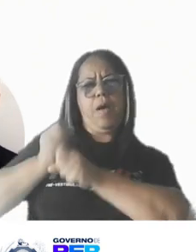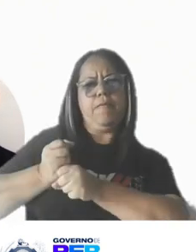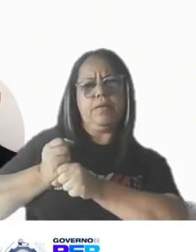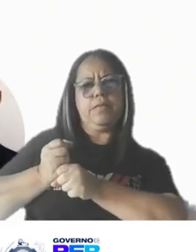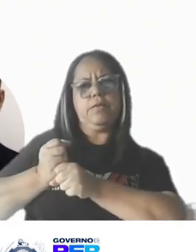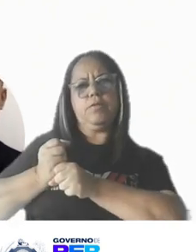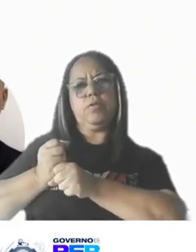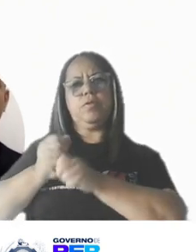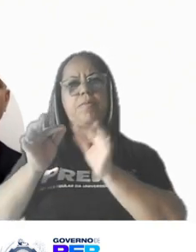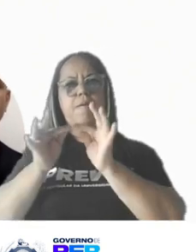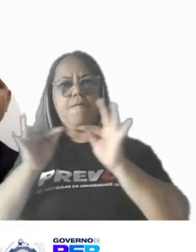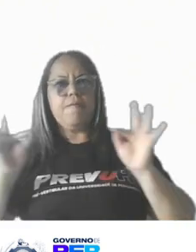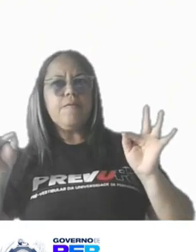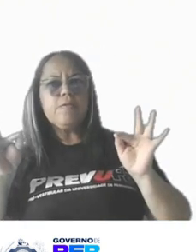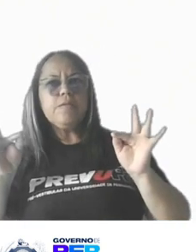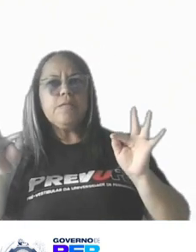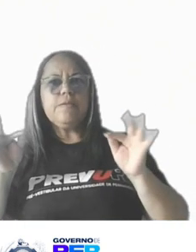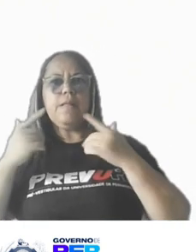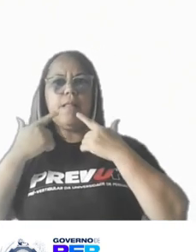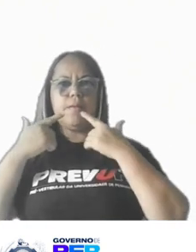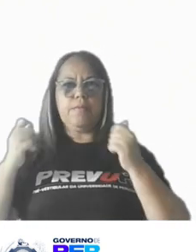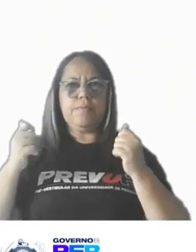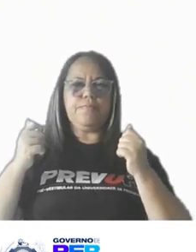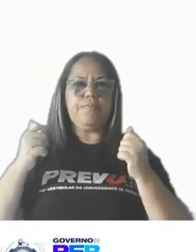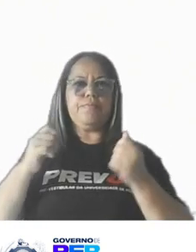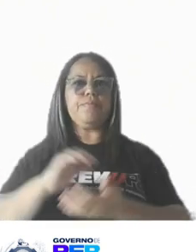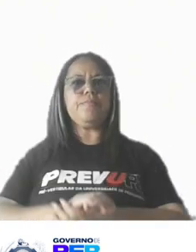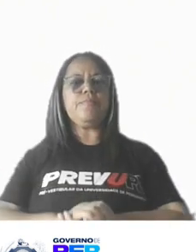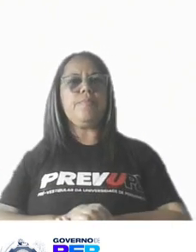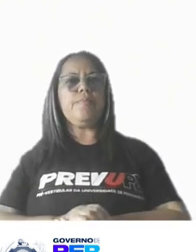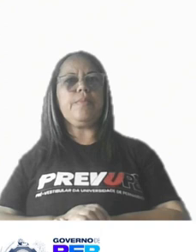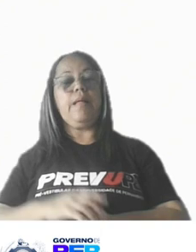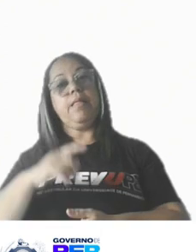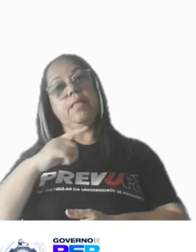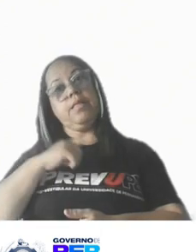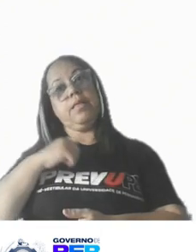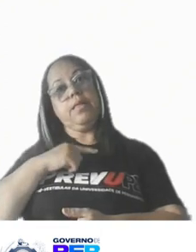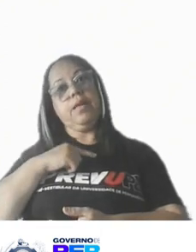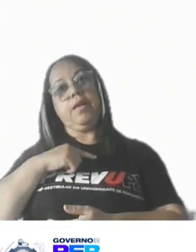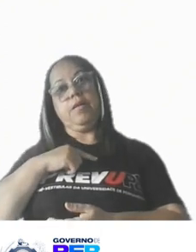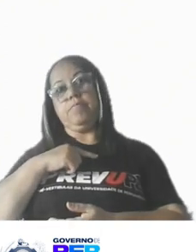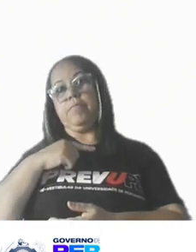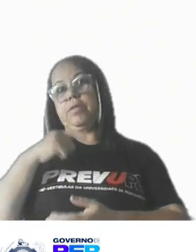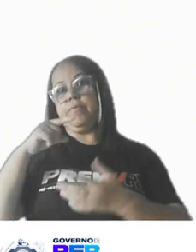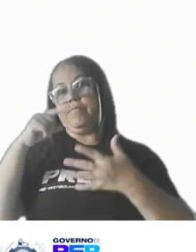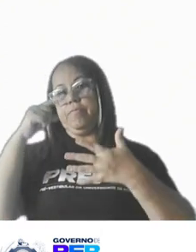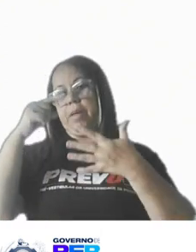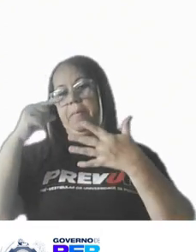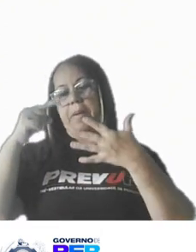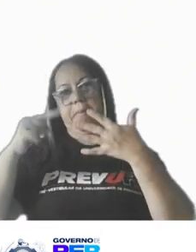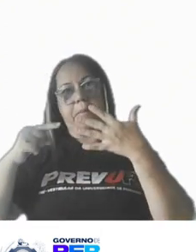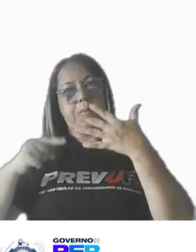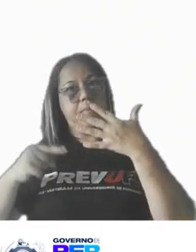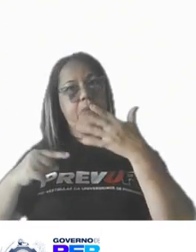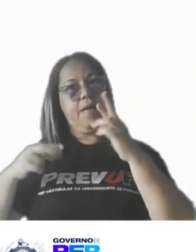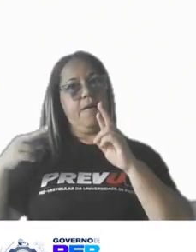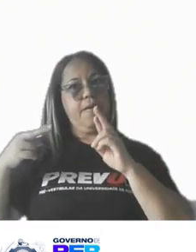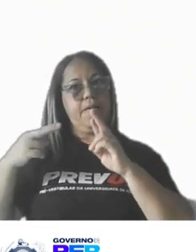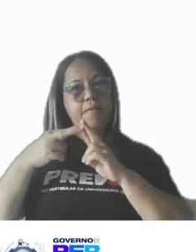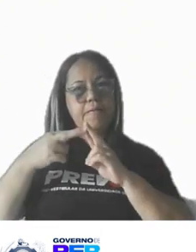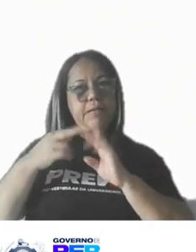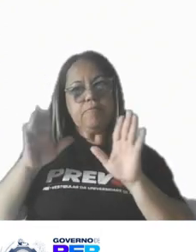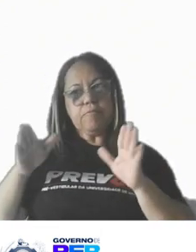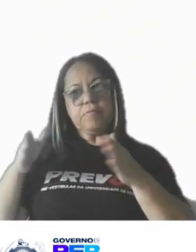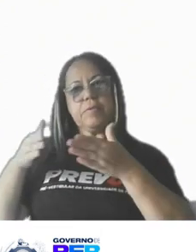rápida sobre as funções de linguagem. E aí a gente tem as funções referencial, emotiva, apelativa, fática,